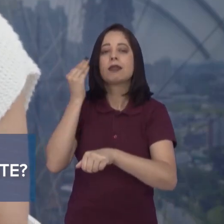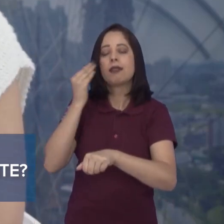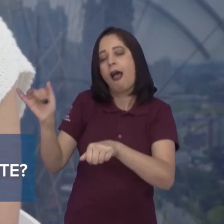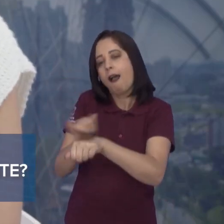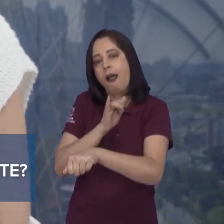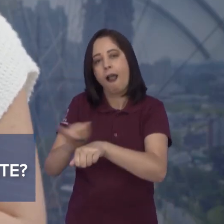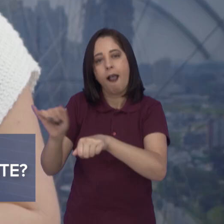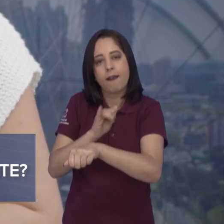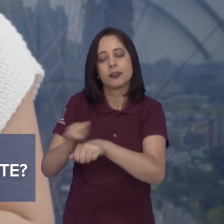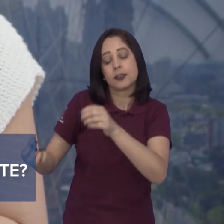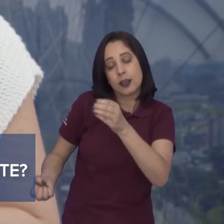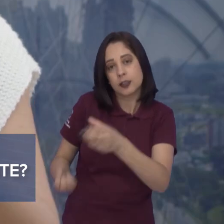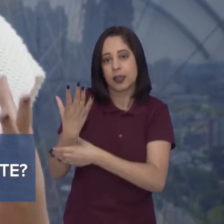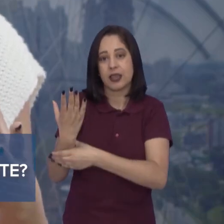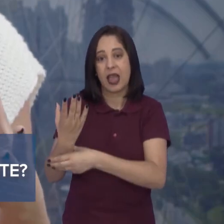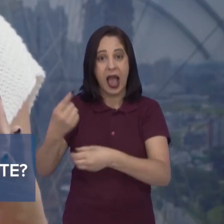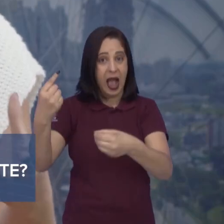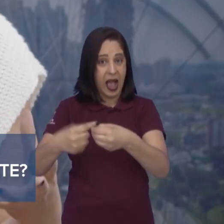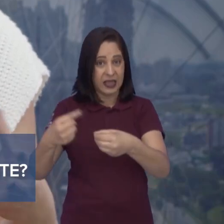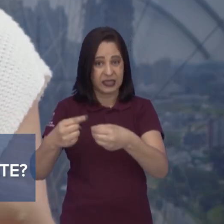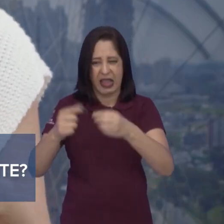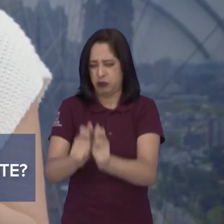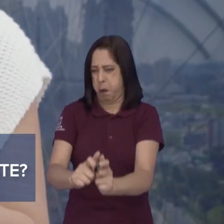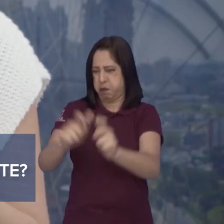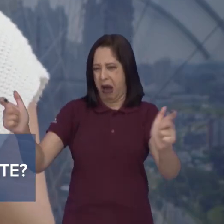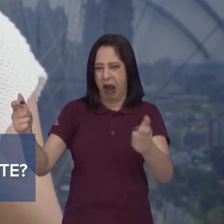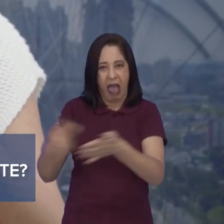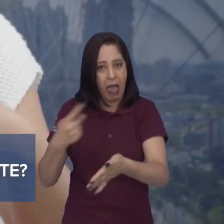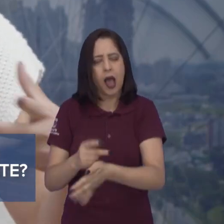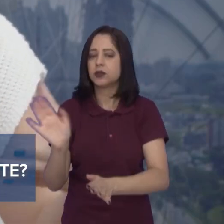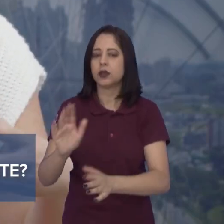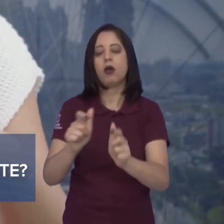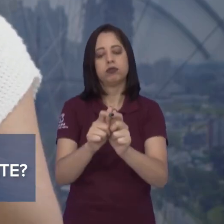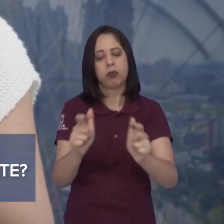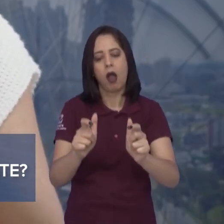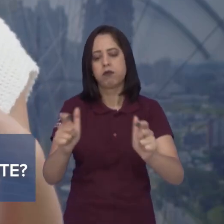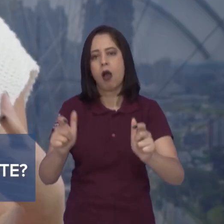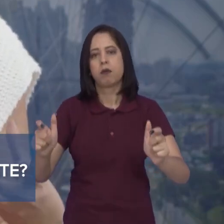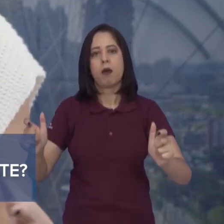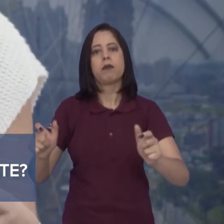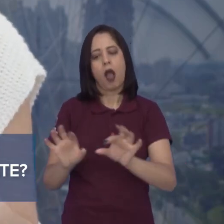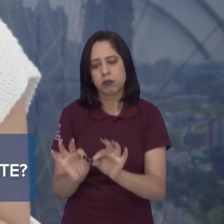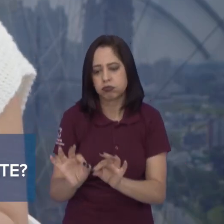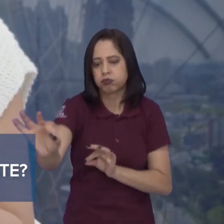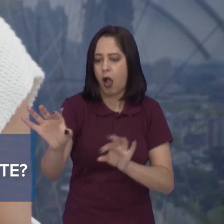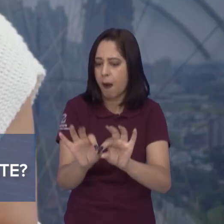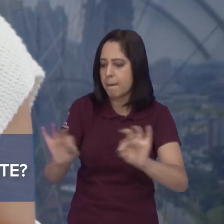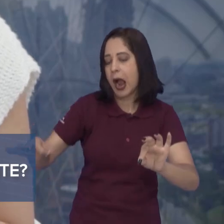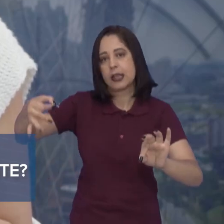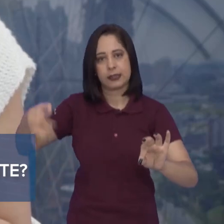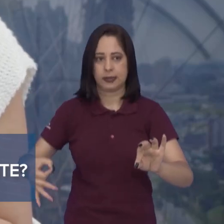planejamento adequado para que ela não exploda, no sentido de, né, crescer de forma horizontalizada, que